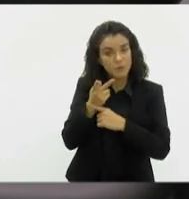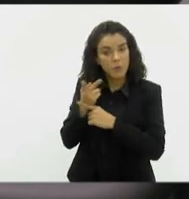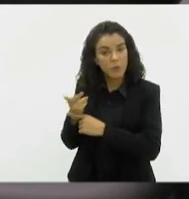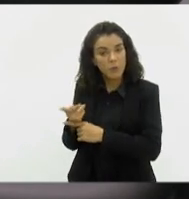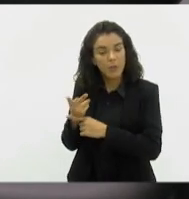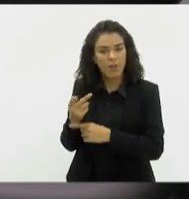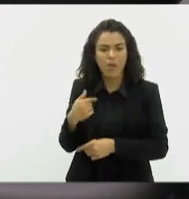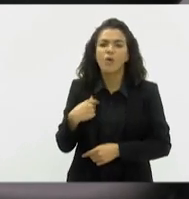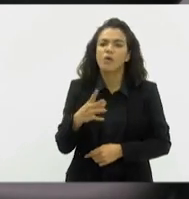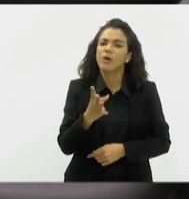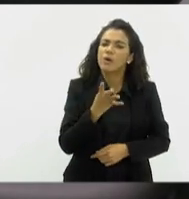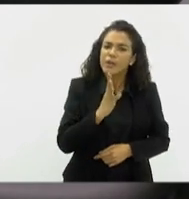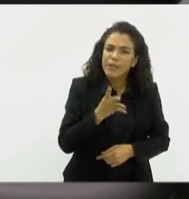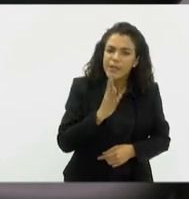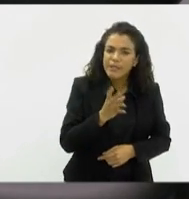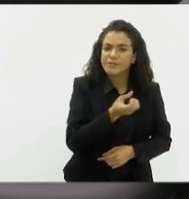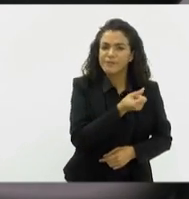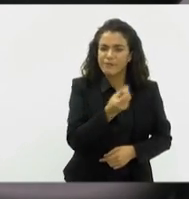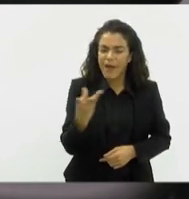eu conheço